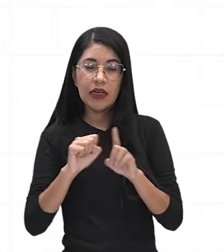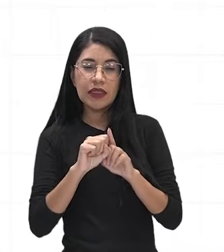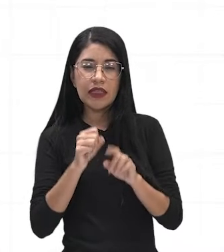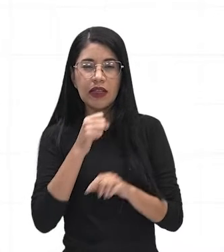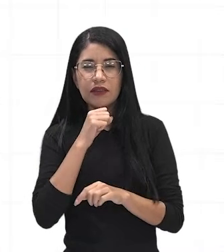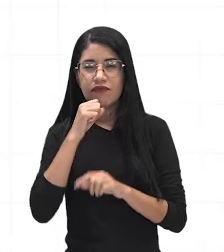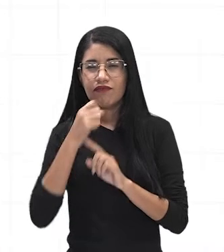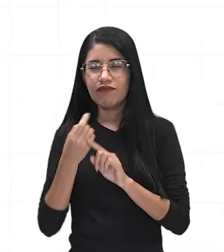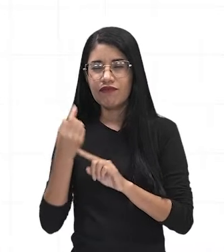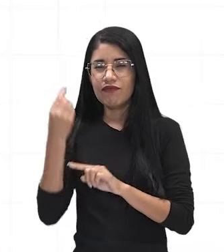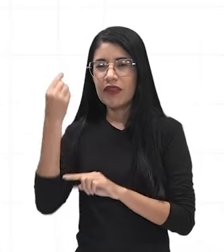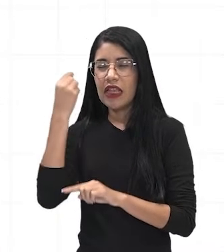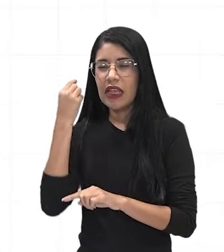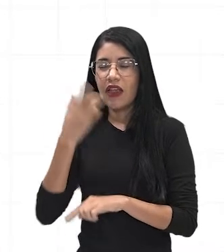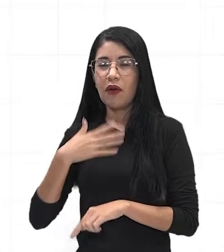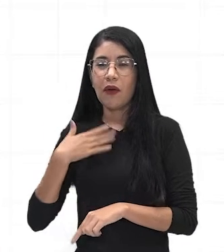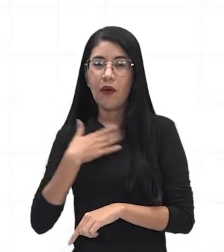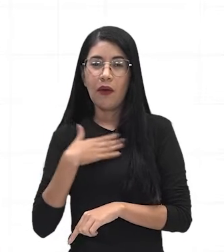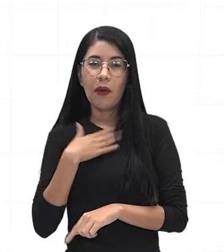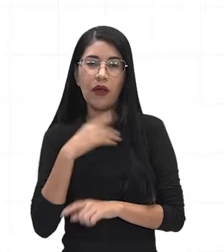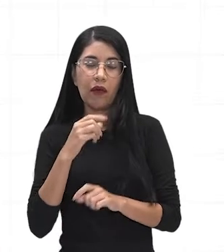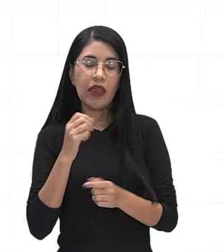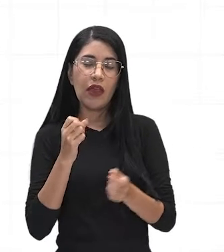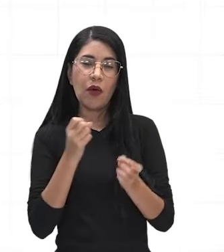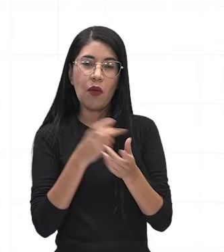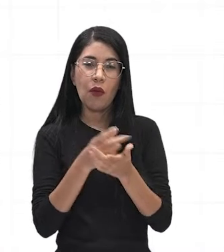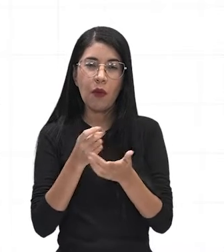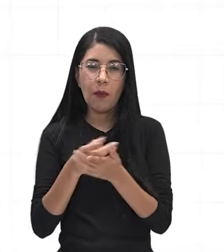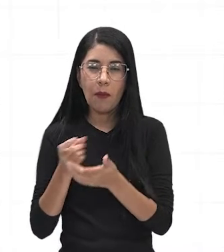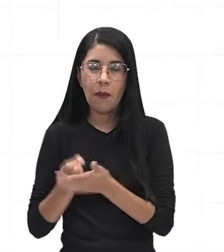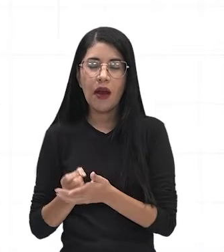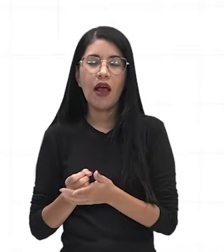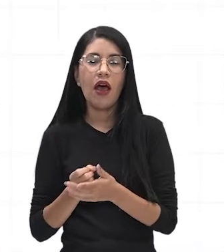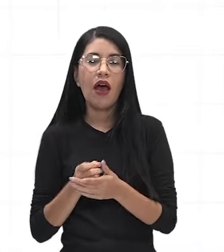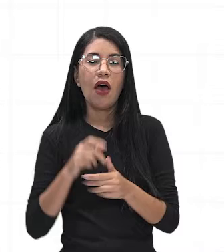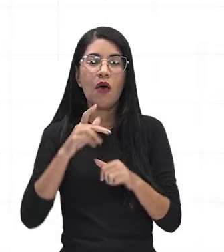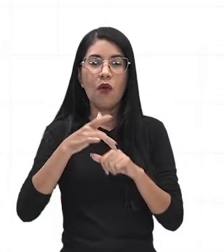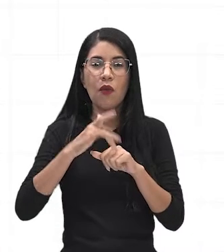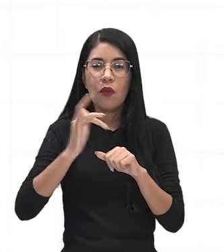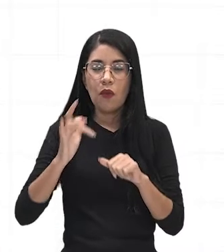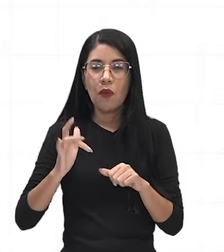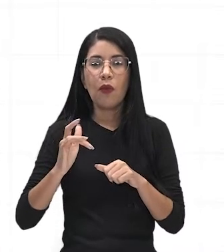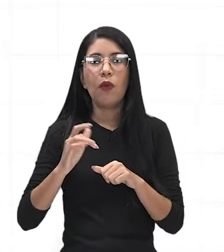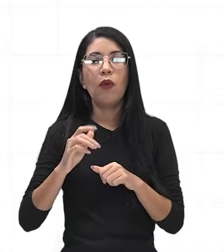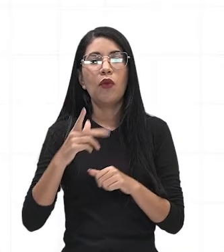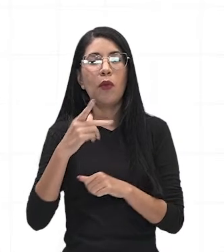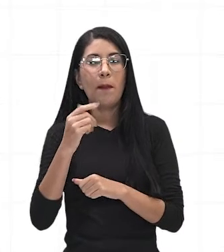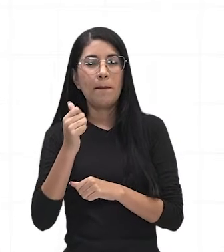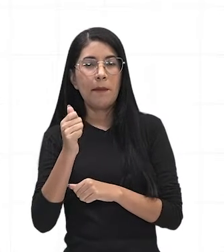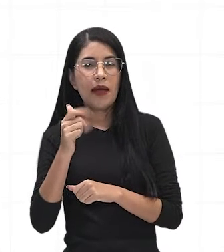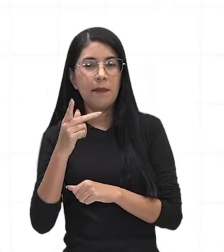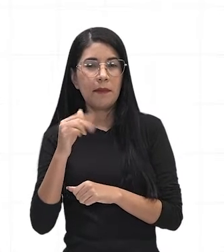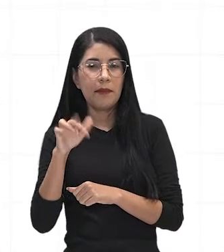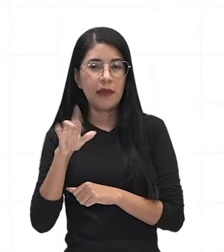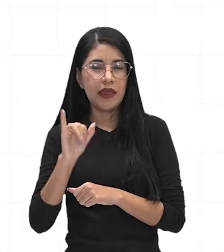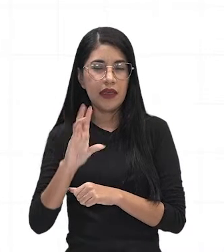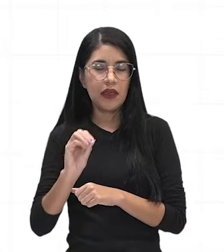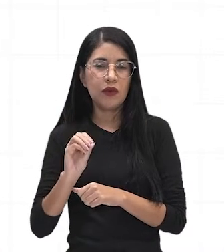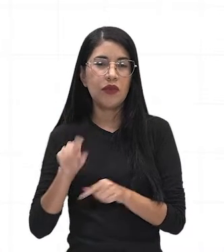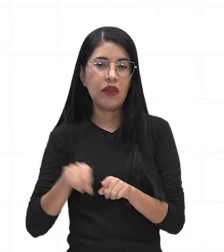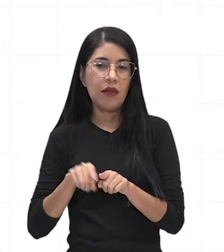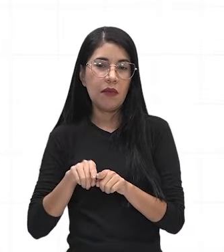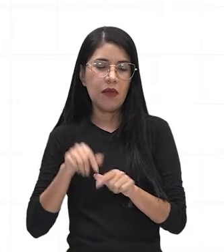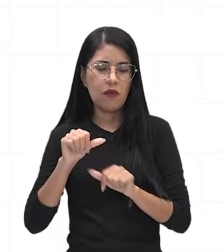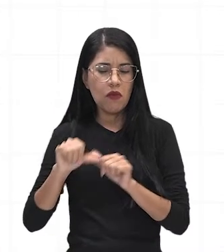que gostavam exatamente de comprar o ouro, o papiro, né, mudar um pouco a roupa, usavam